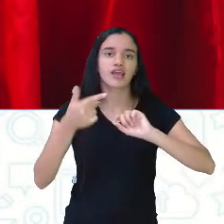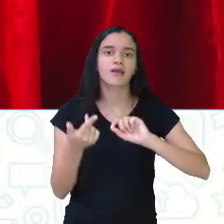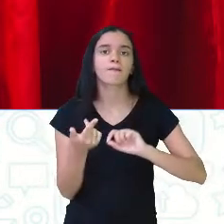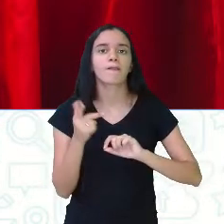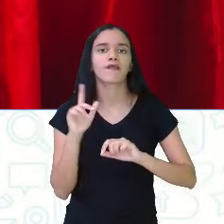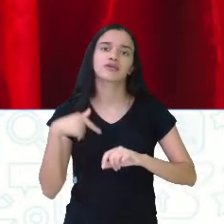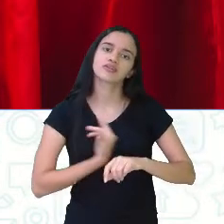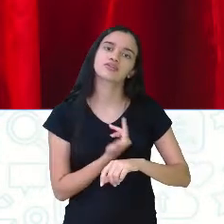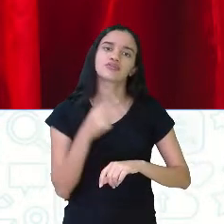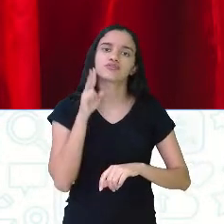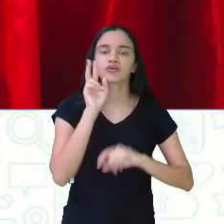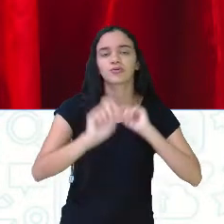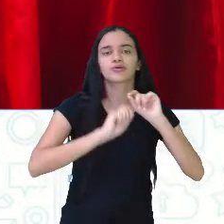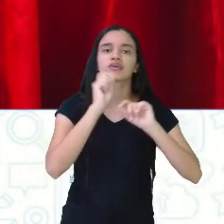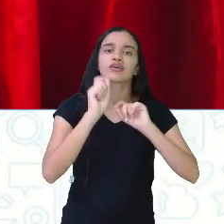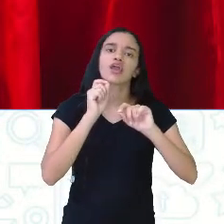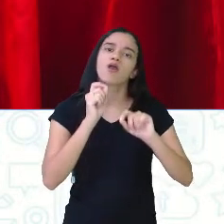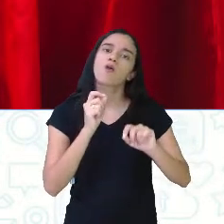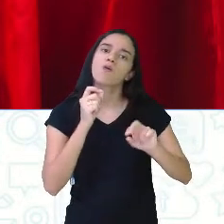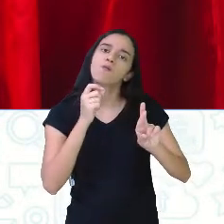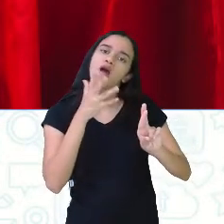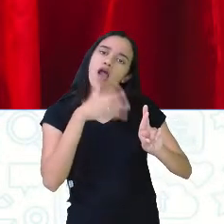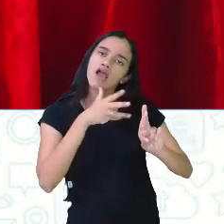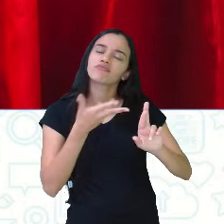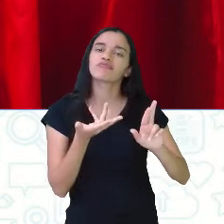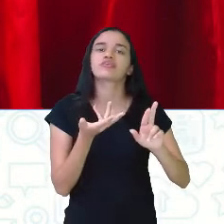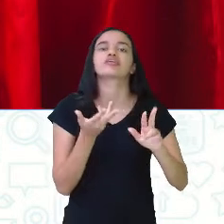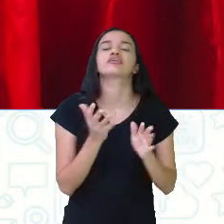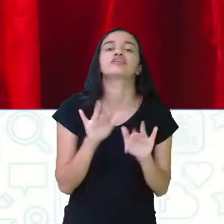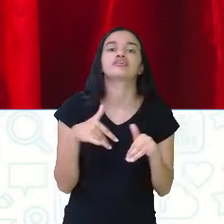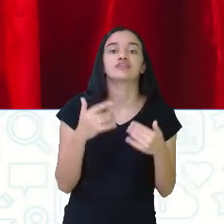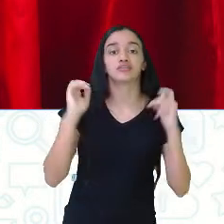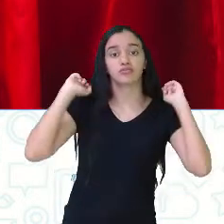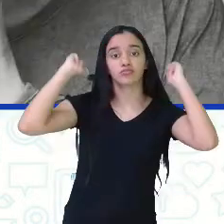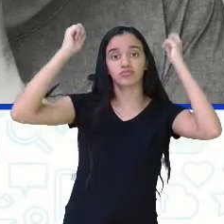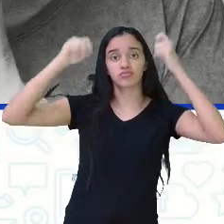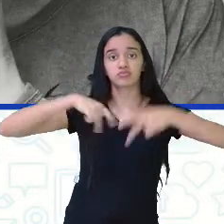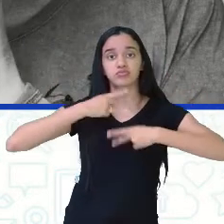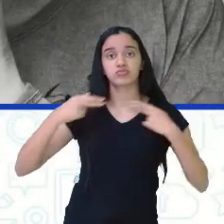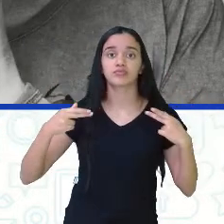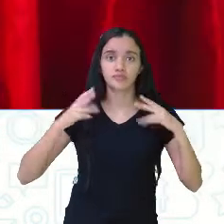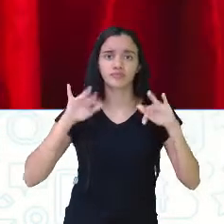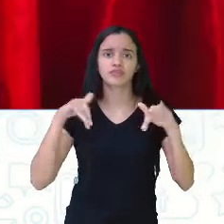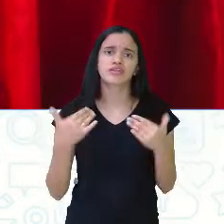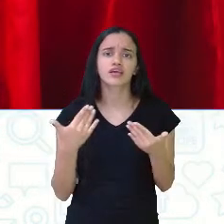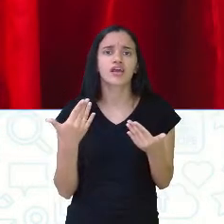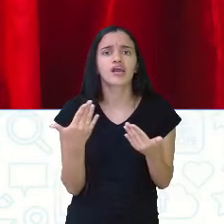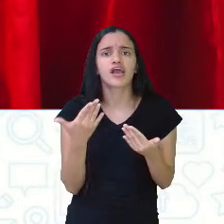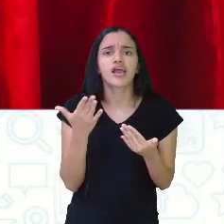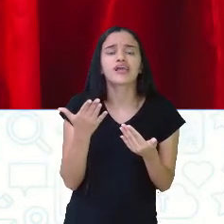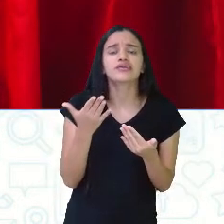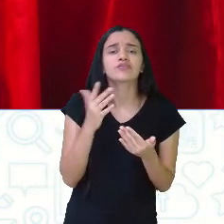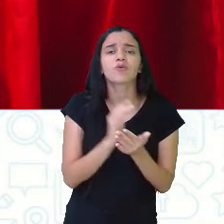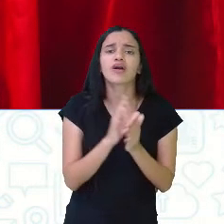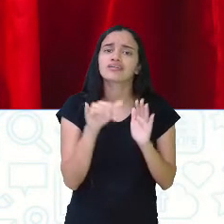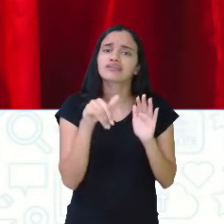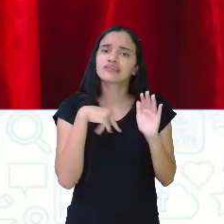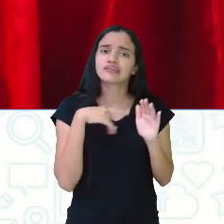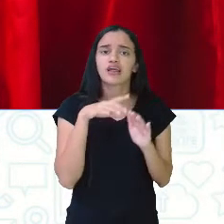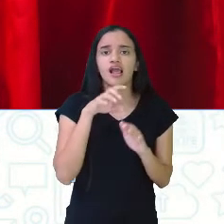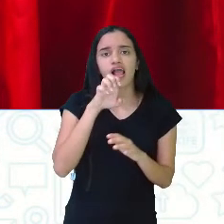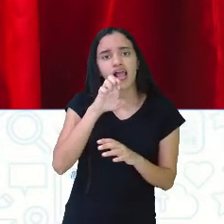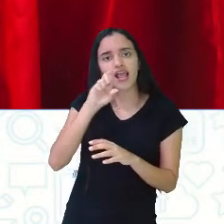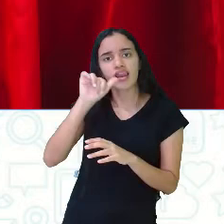Aqui a gente vê o quê? Uma referência ao conto da Chapeuzinho Vermelho. Em quais elementos? A gente tem